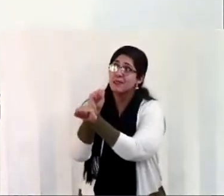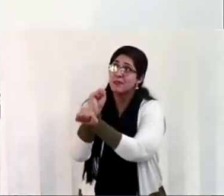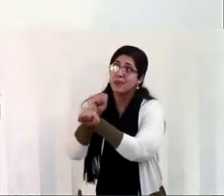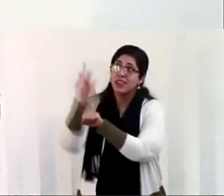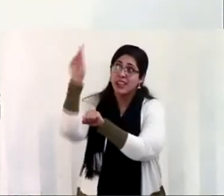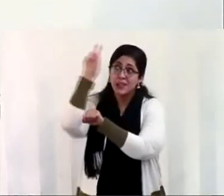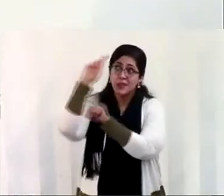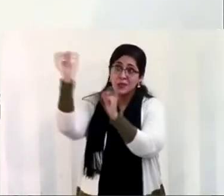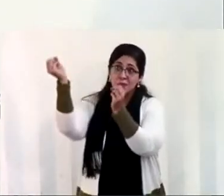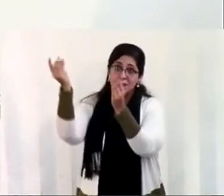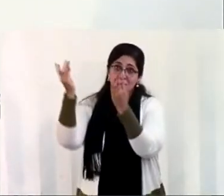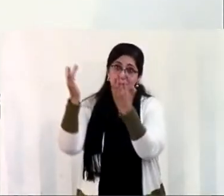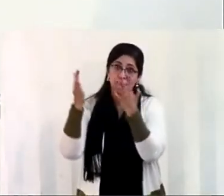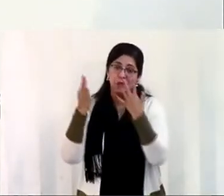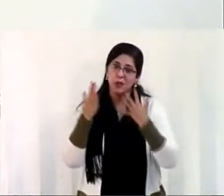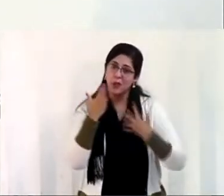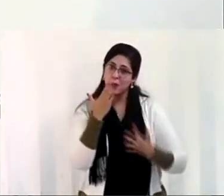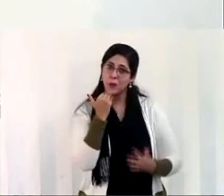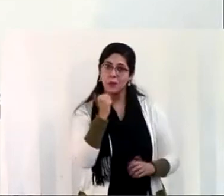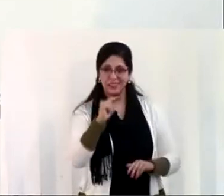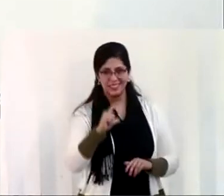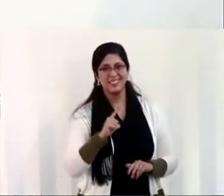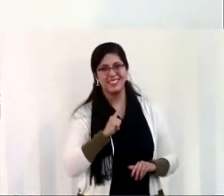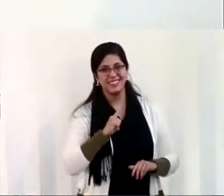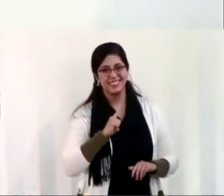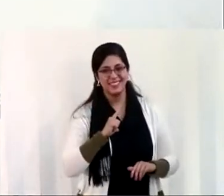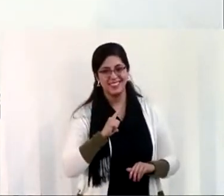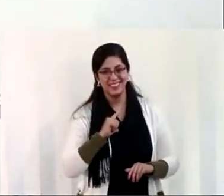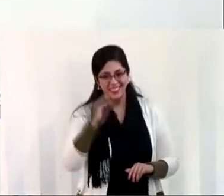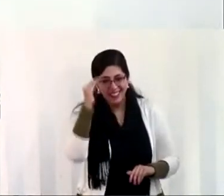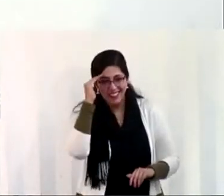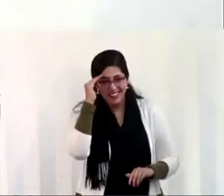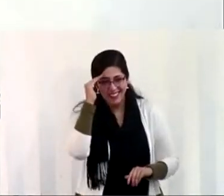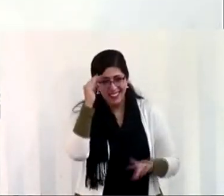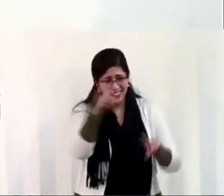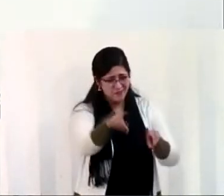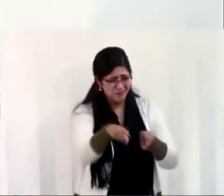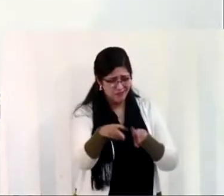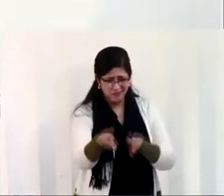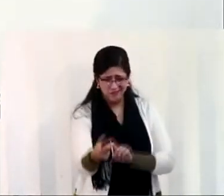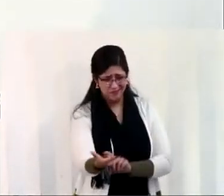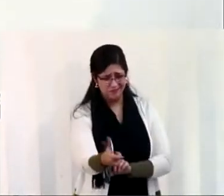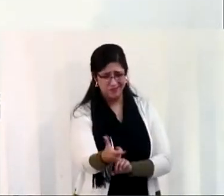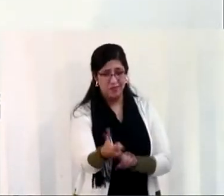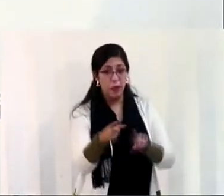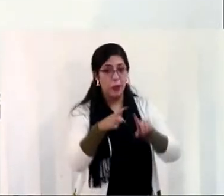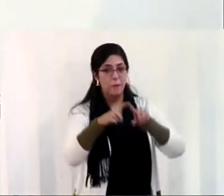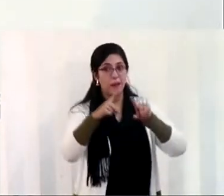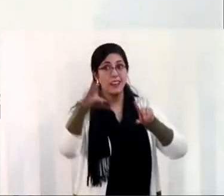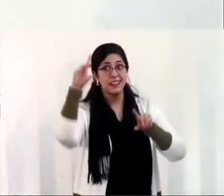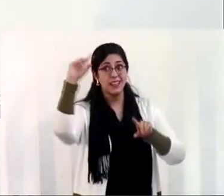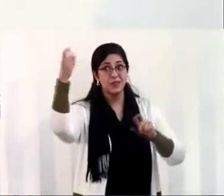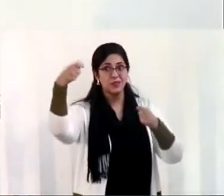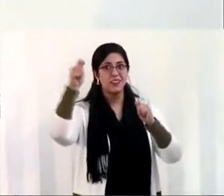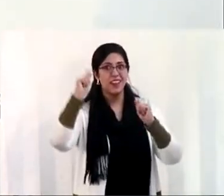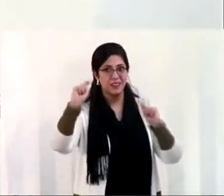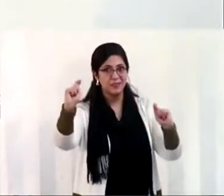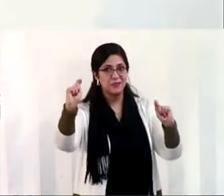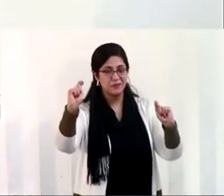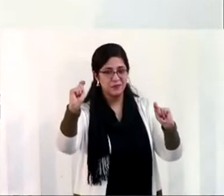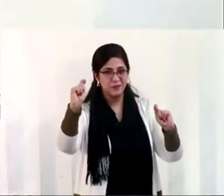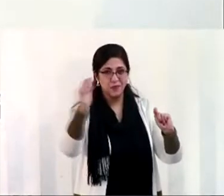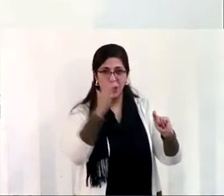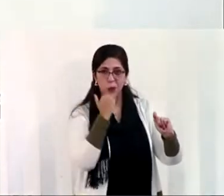vivia alimentado. A terra era ruim, mas o alimento era bom. Então Deus está